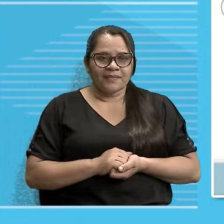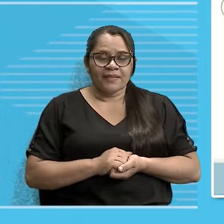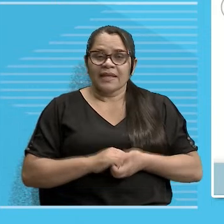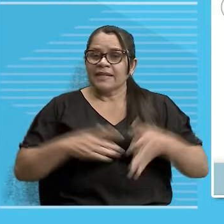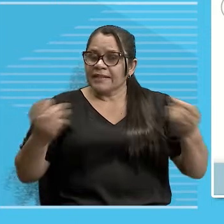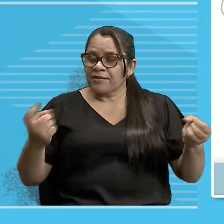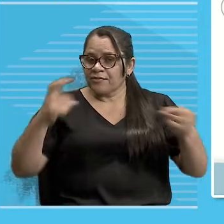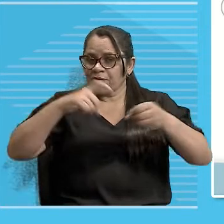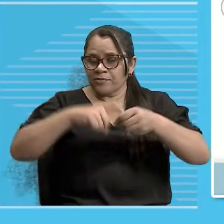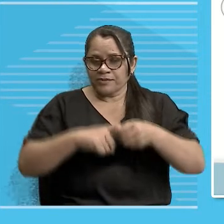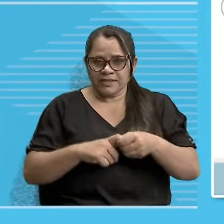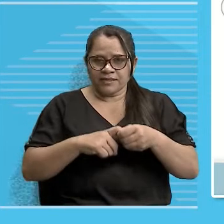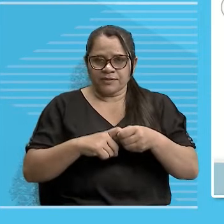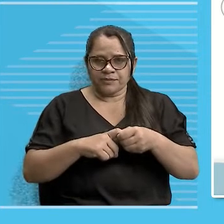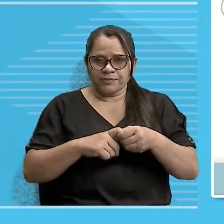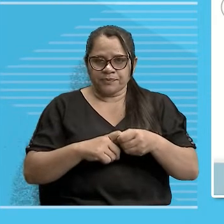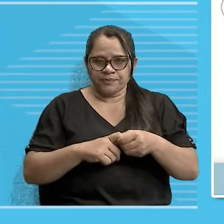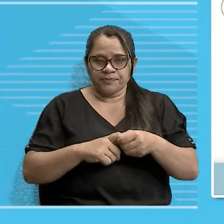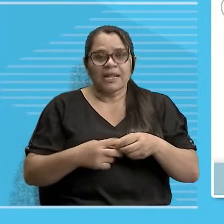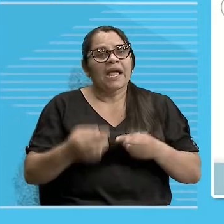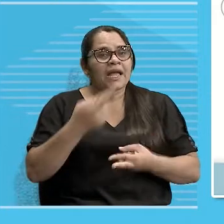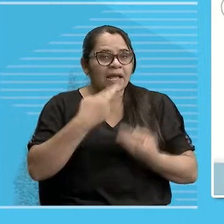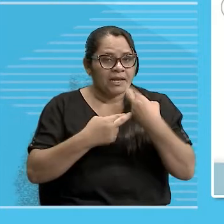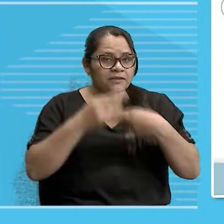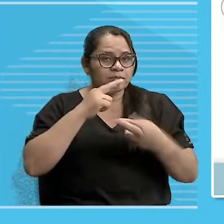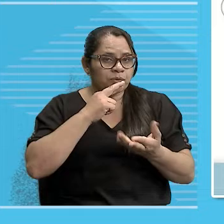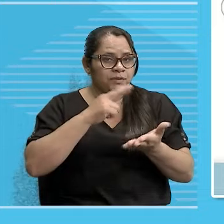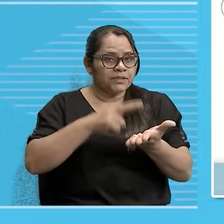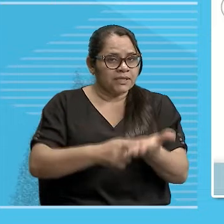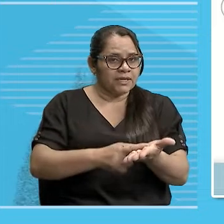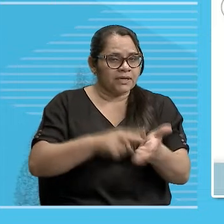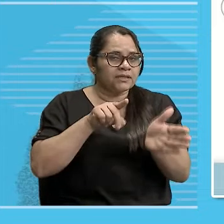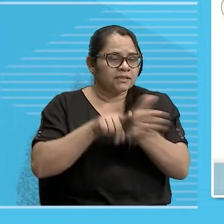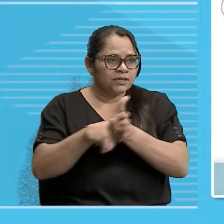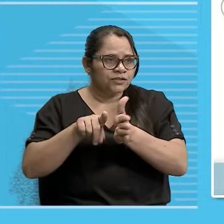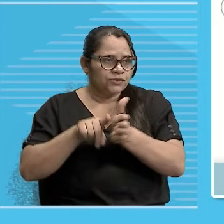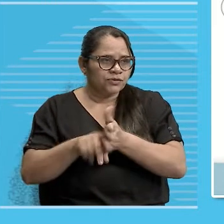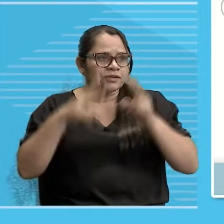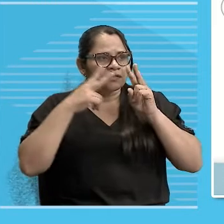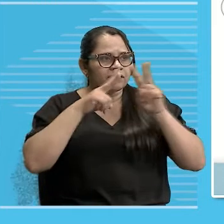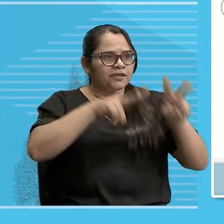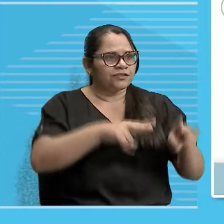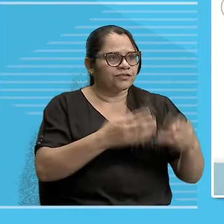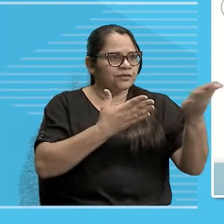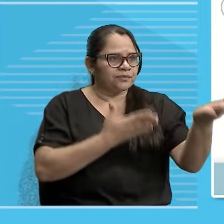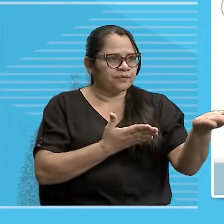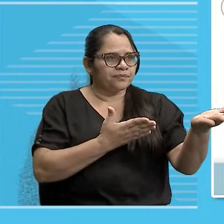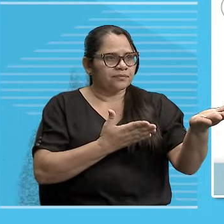Vamos lá, jovens. Vamos responder aqui algumas questõezinhas. Olha só.